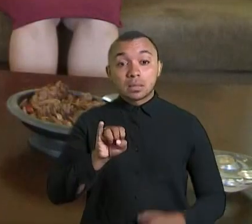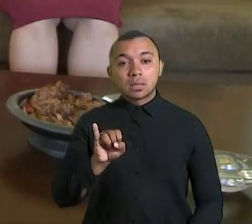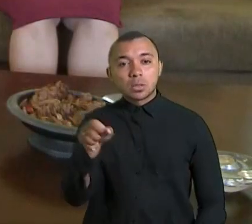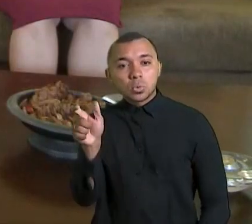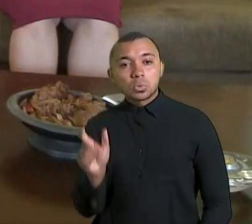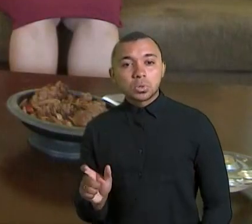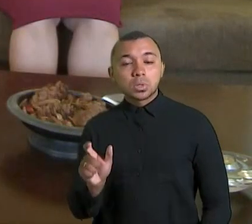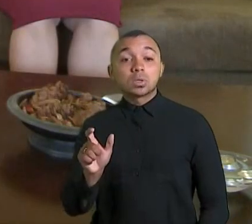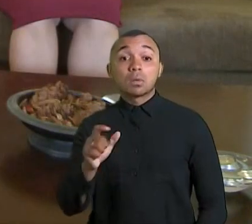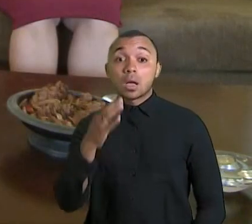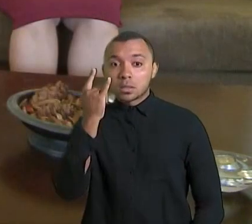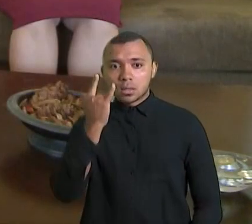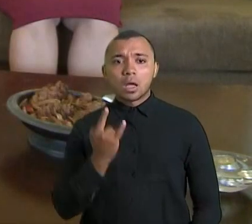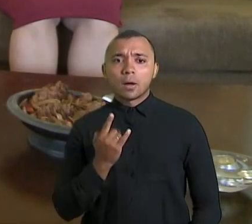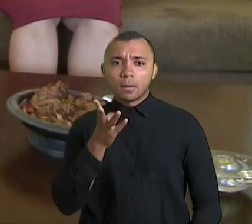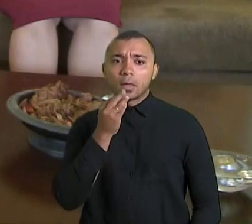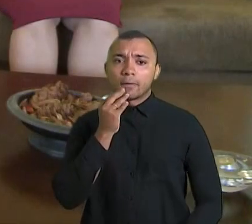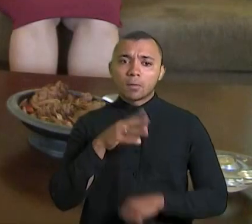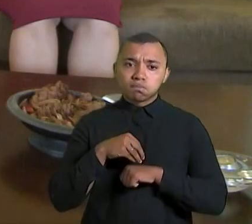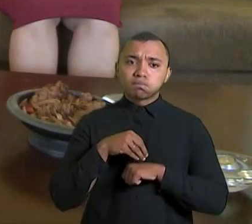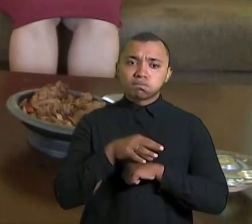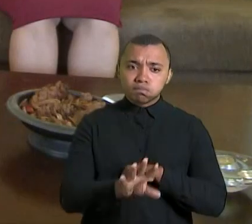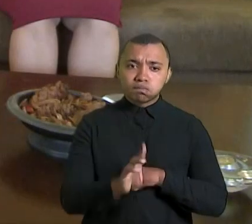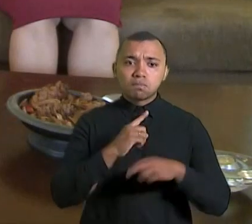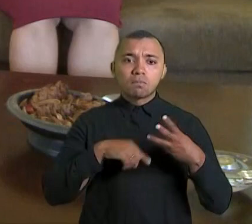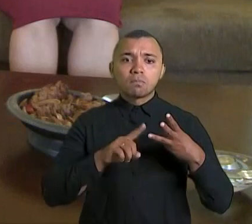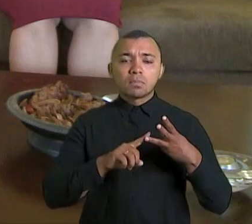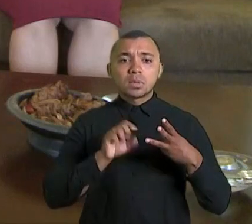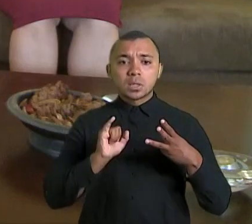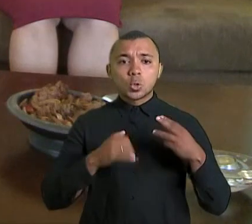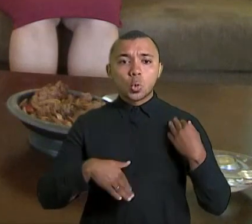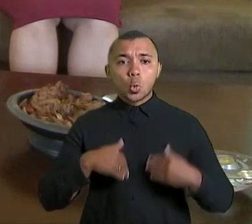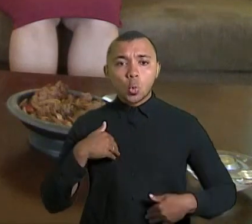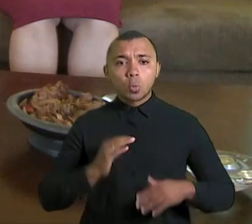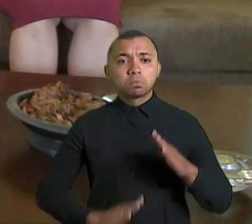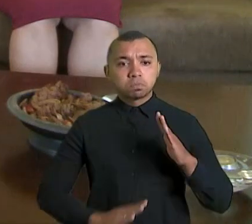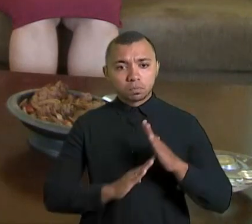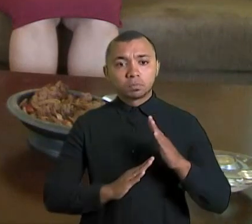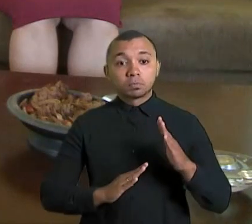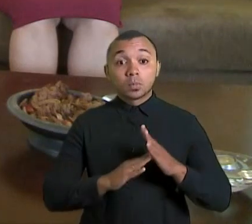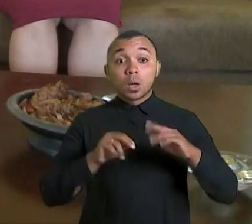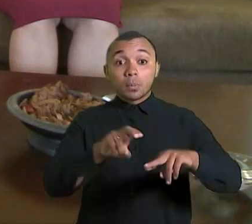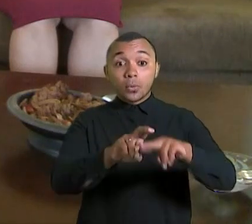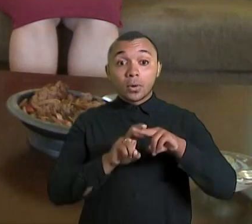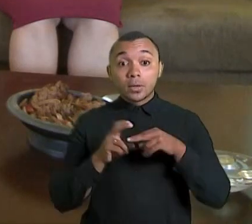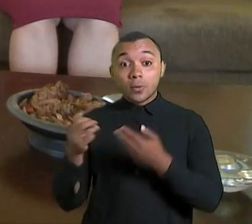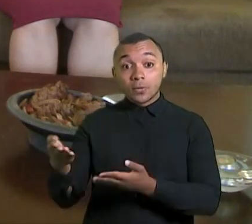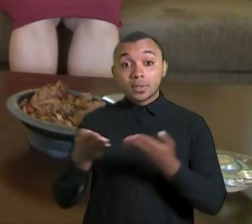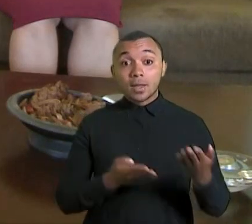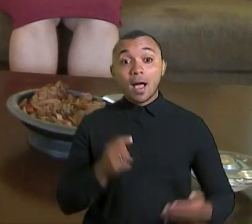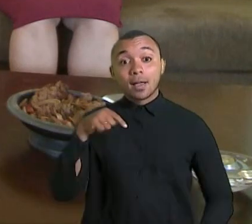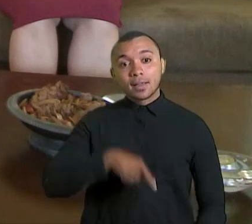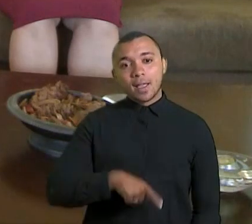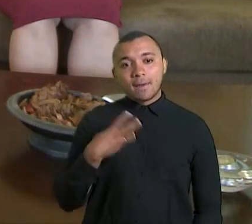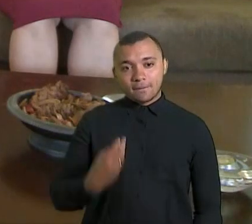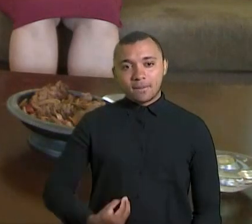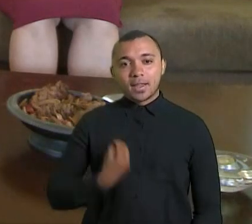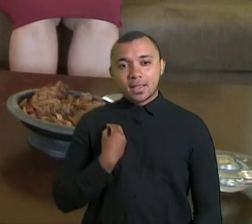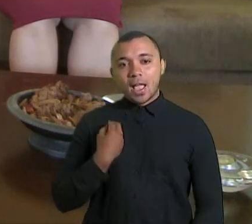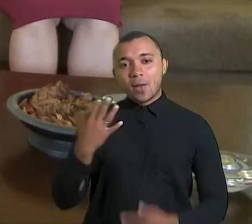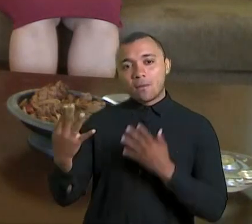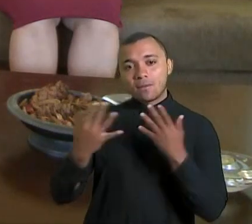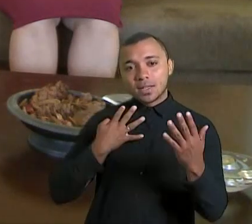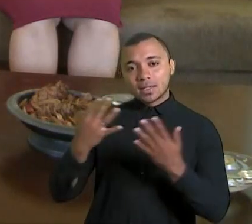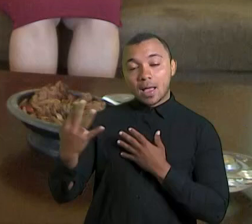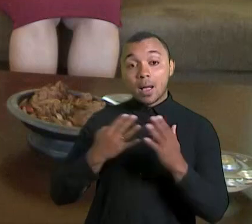visual, da pessoa que tem deficiência motora e outras deficiências. Por isso que eu estou trazendo vocês aqui para a gente conversar sobre as